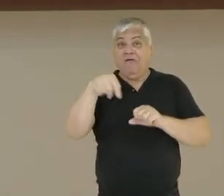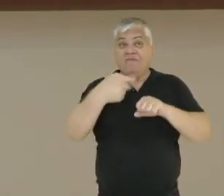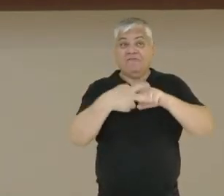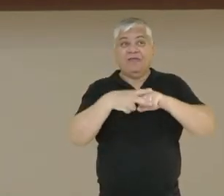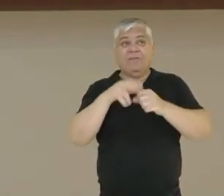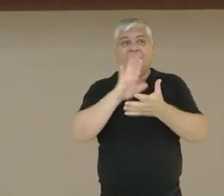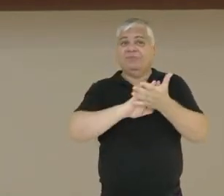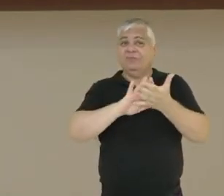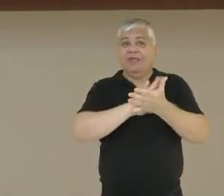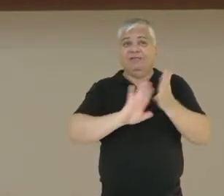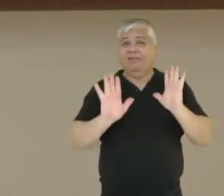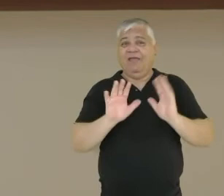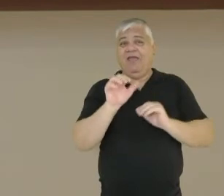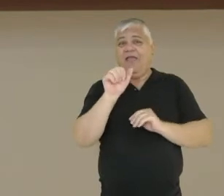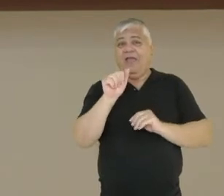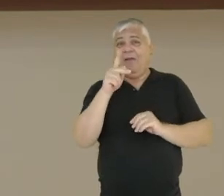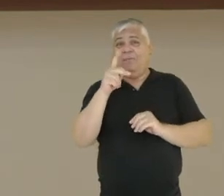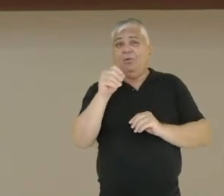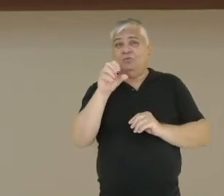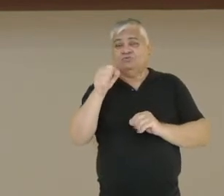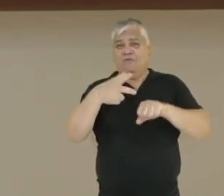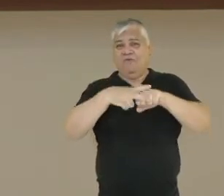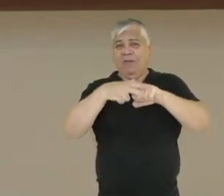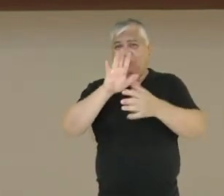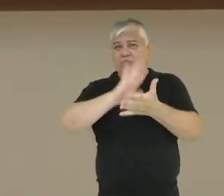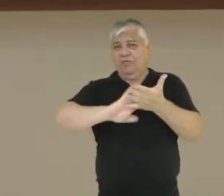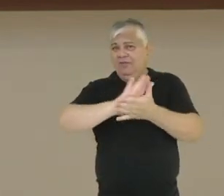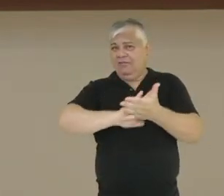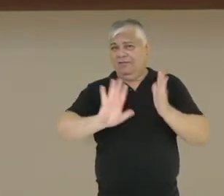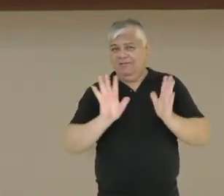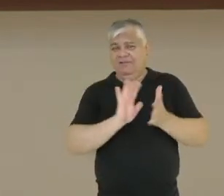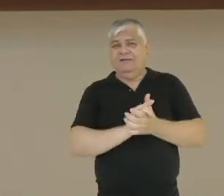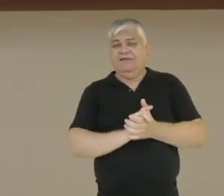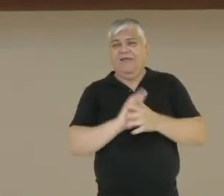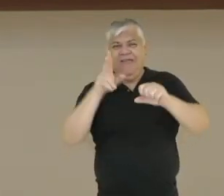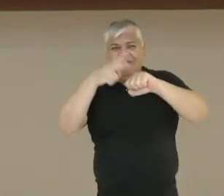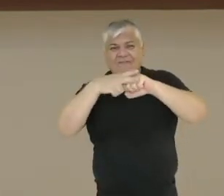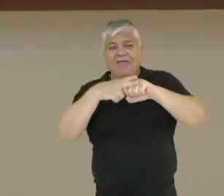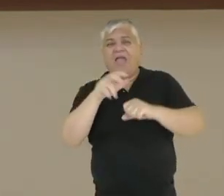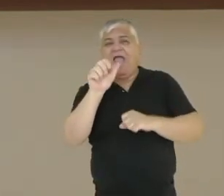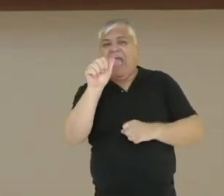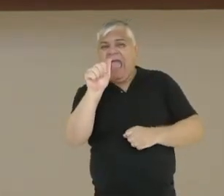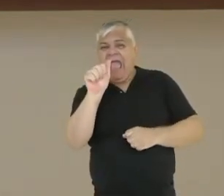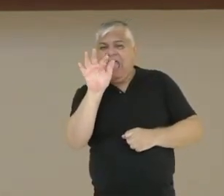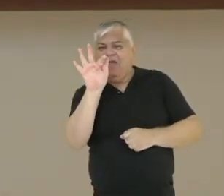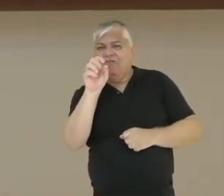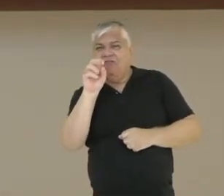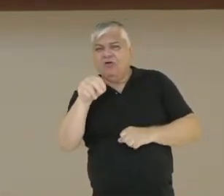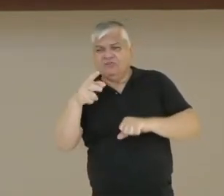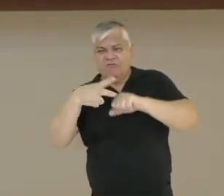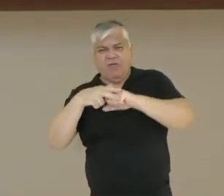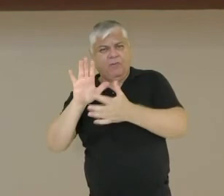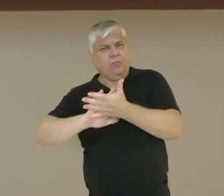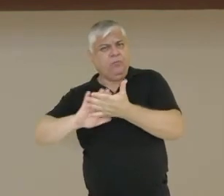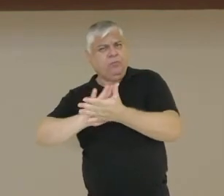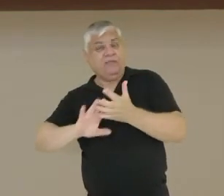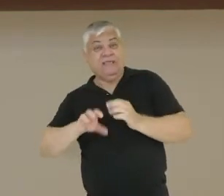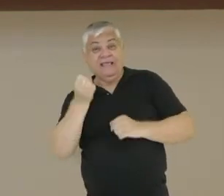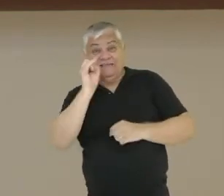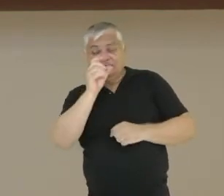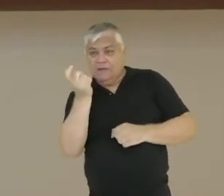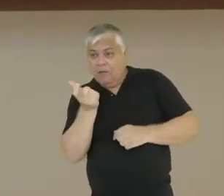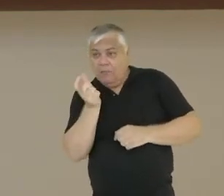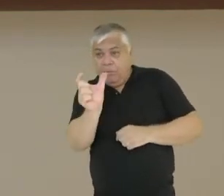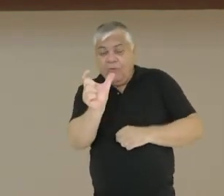é um aposto. Então ali vocês percebam, a fonte não tem verbo nenhum. Se tiver um verbo, em vez de